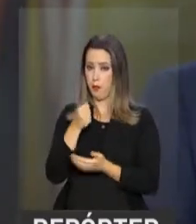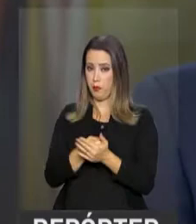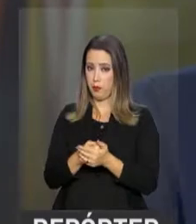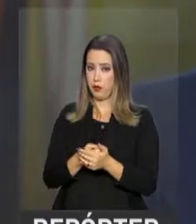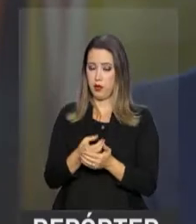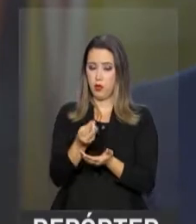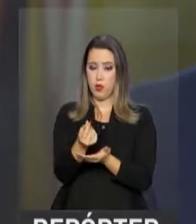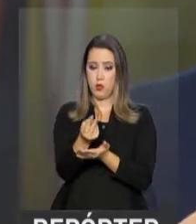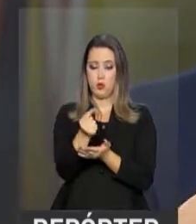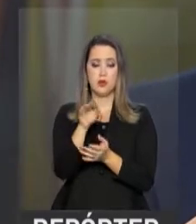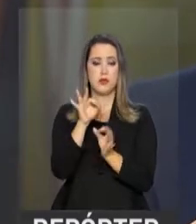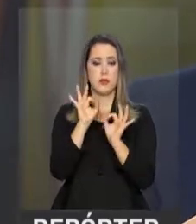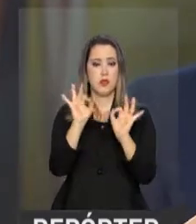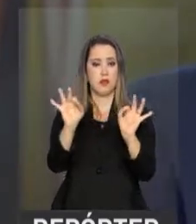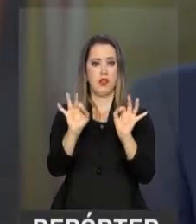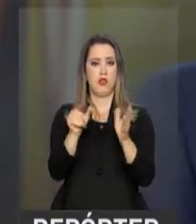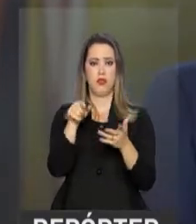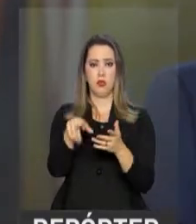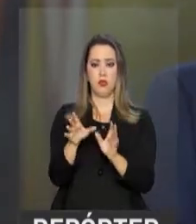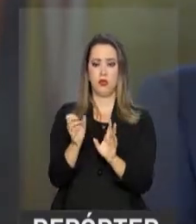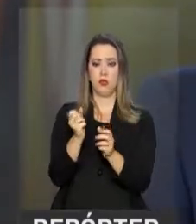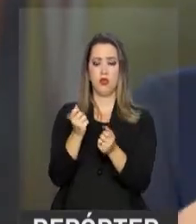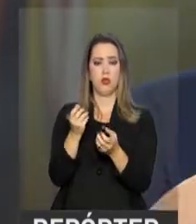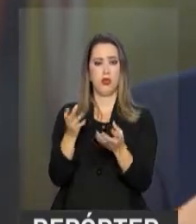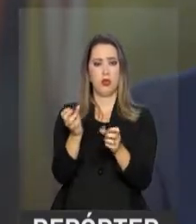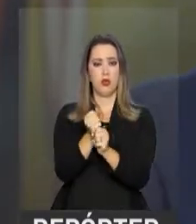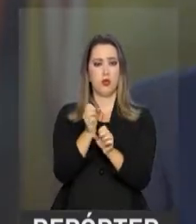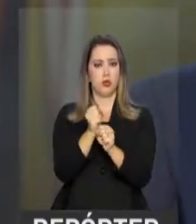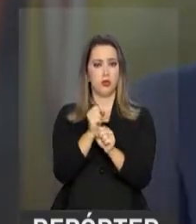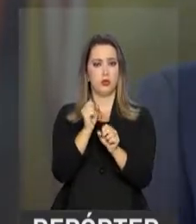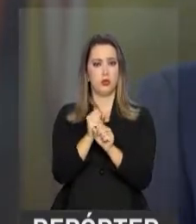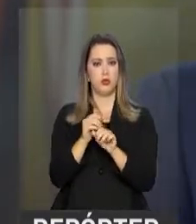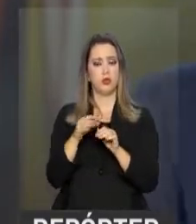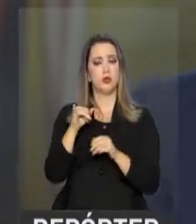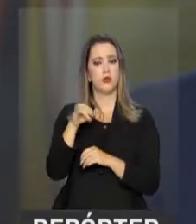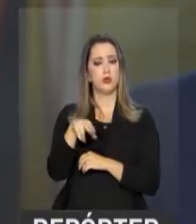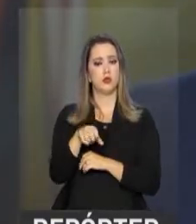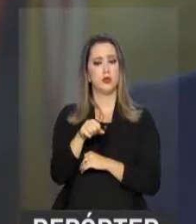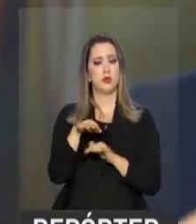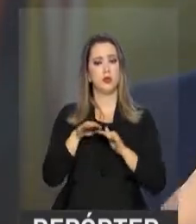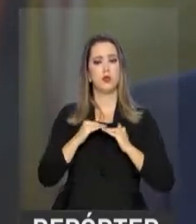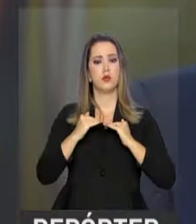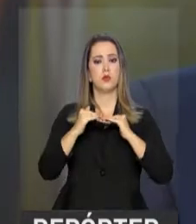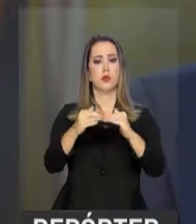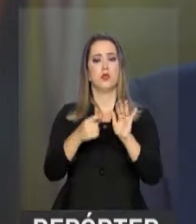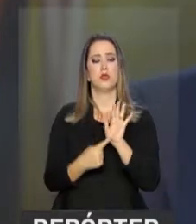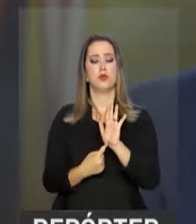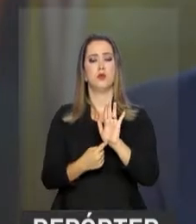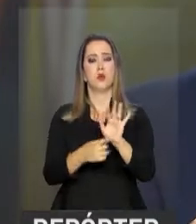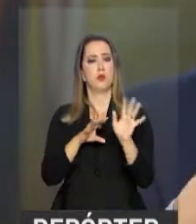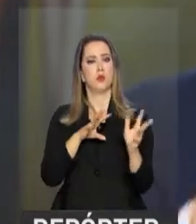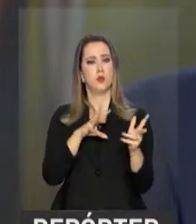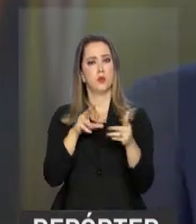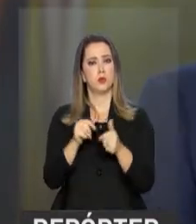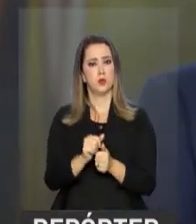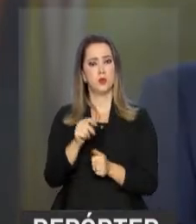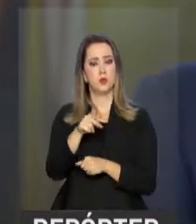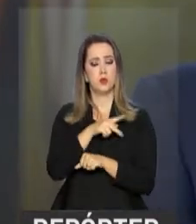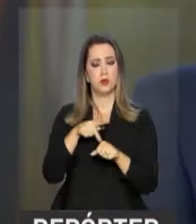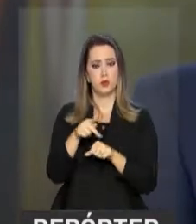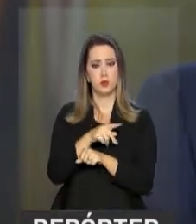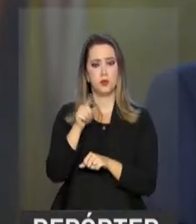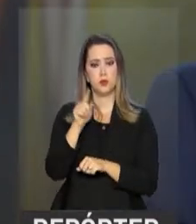em dia o brasil fazendo com que as contas previdenciárias se equilibrem ele demonstra o mundo e demonstra o país